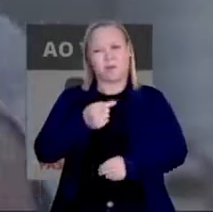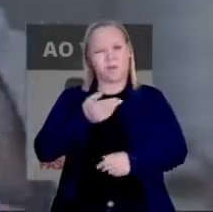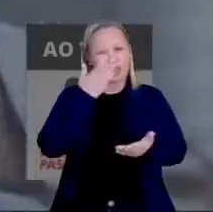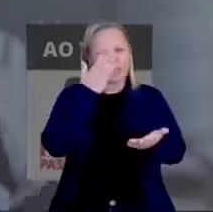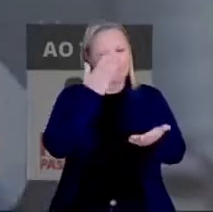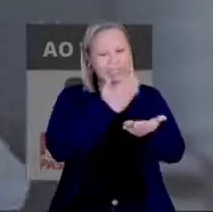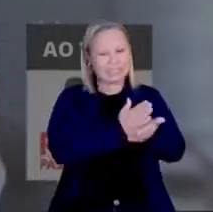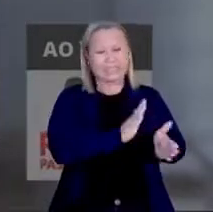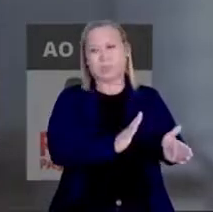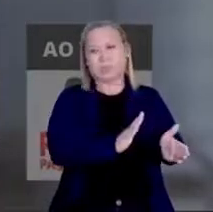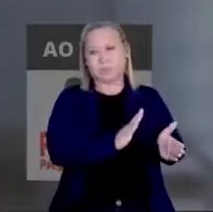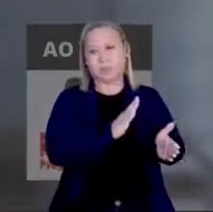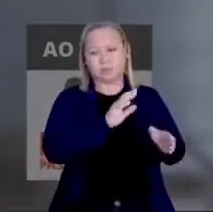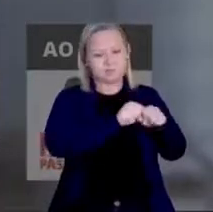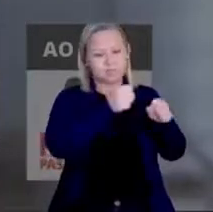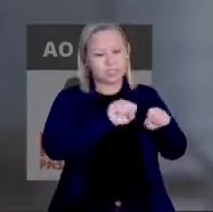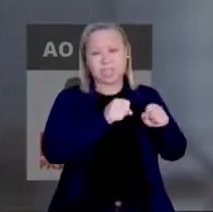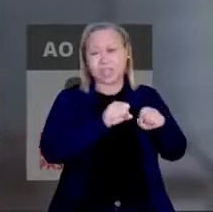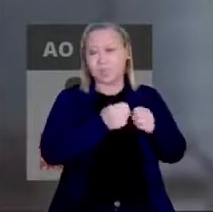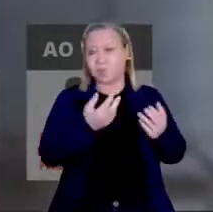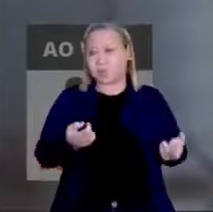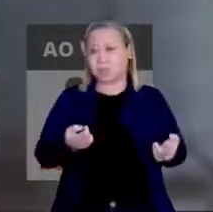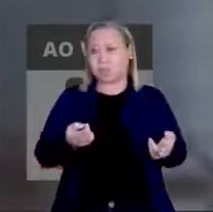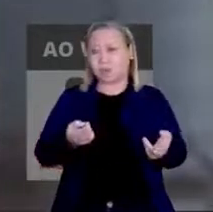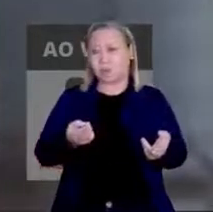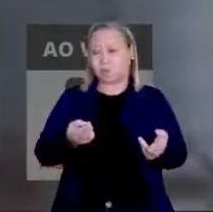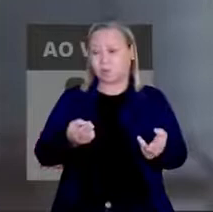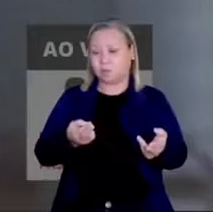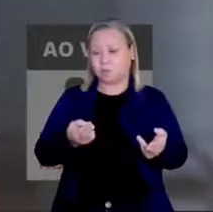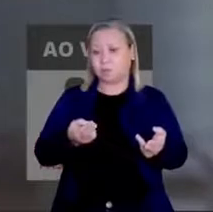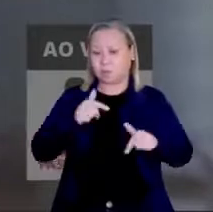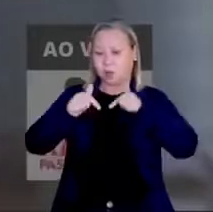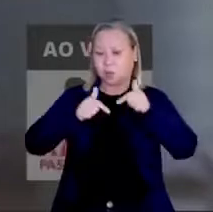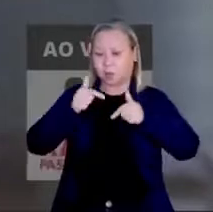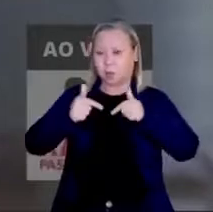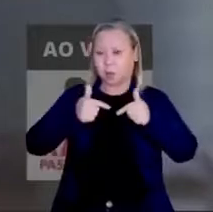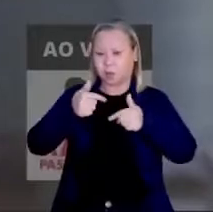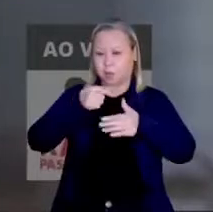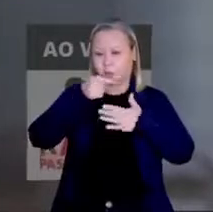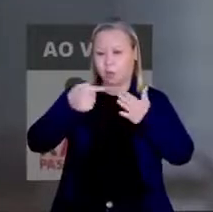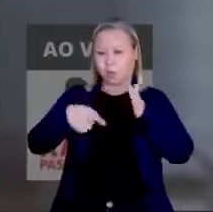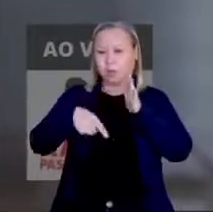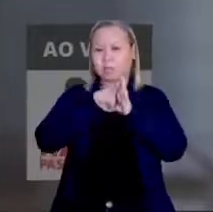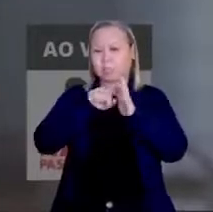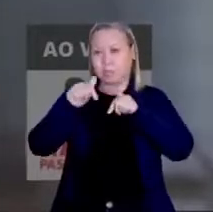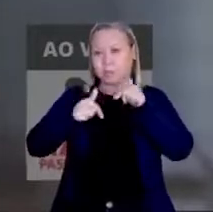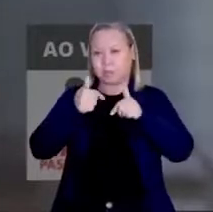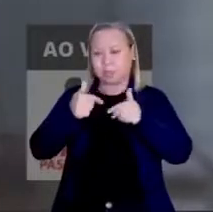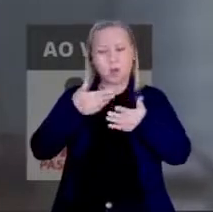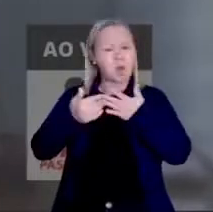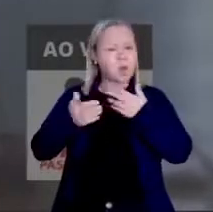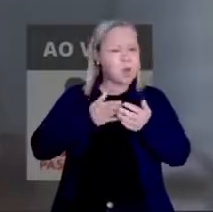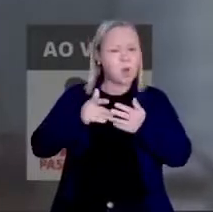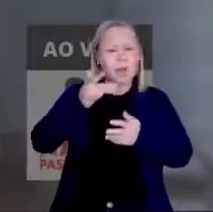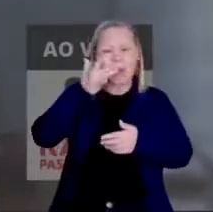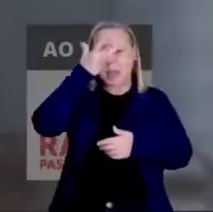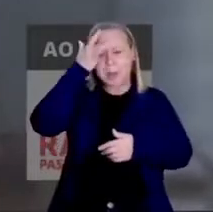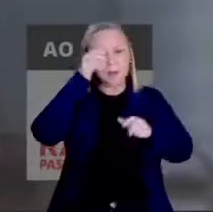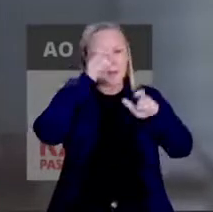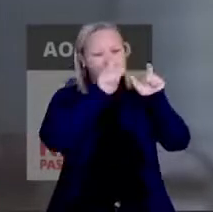desde 1943 com a instituição da CLT. Olha, não é que a gente queira ficar preso ao